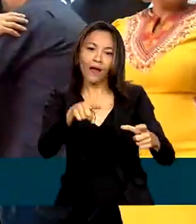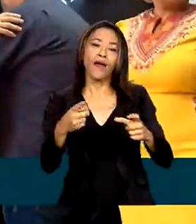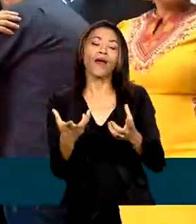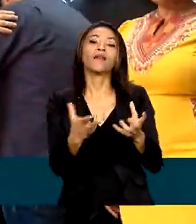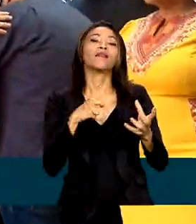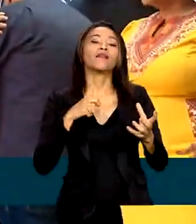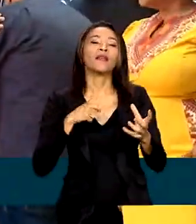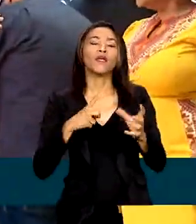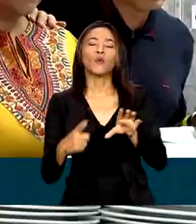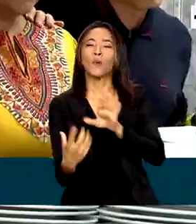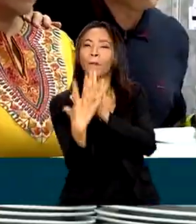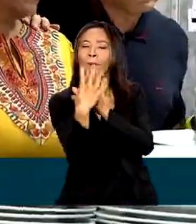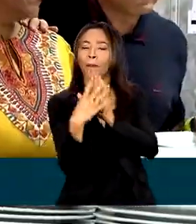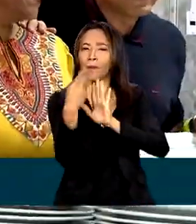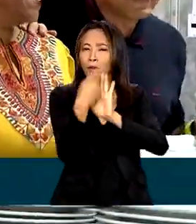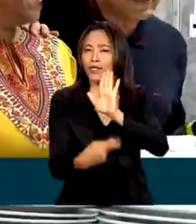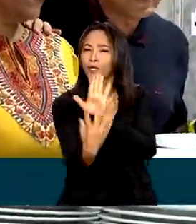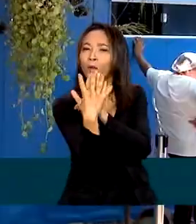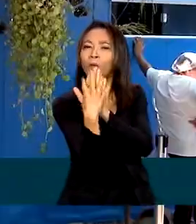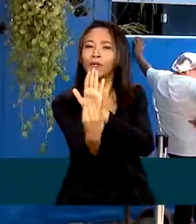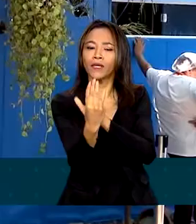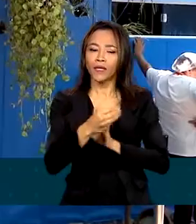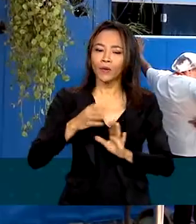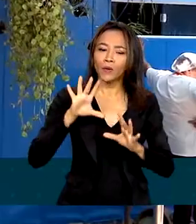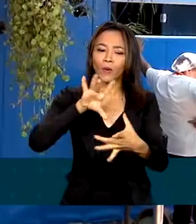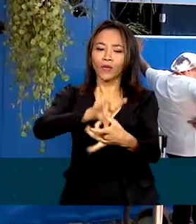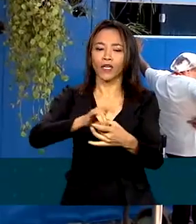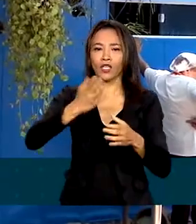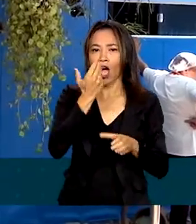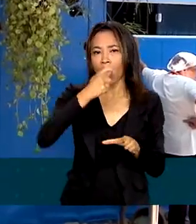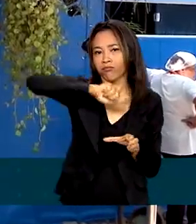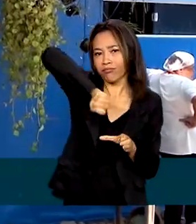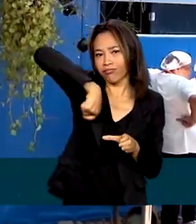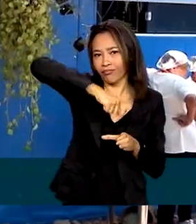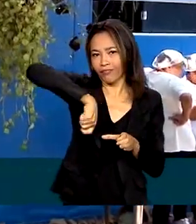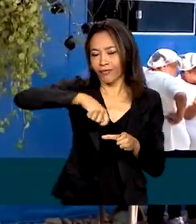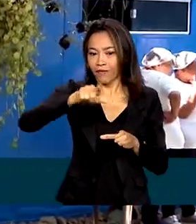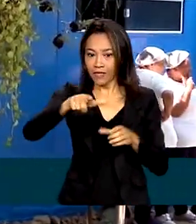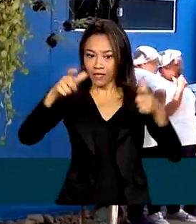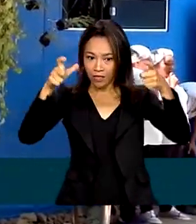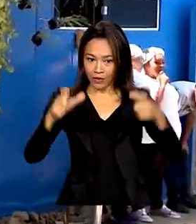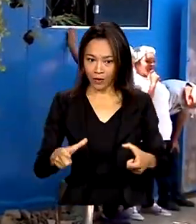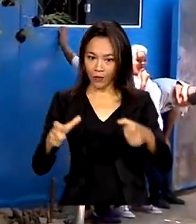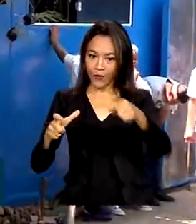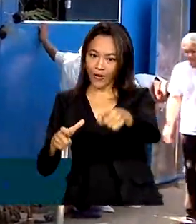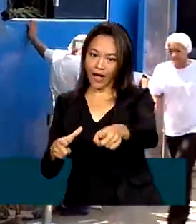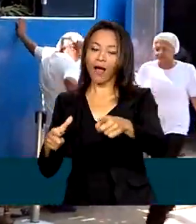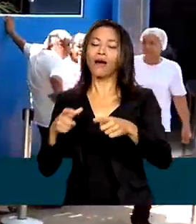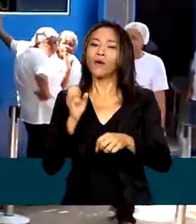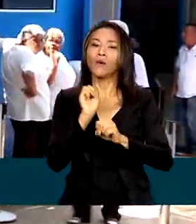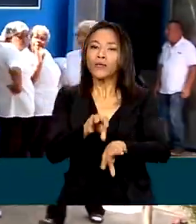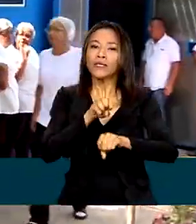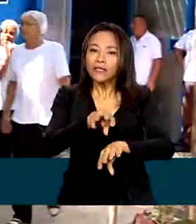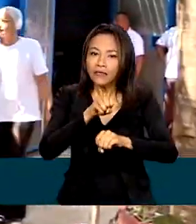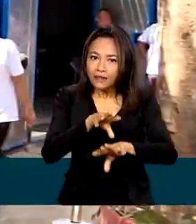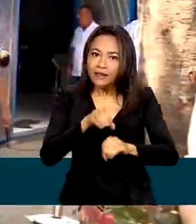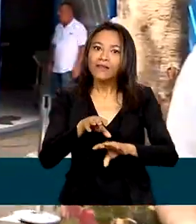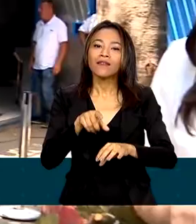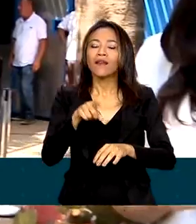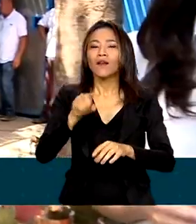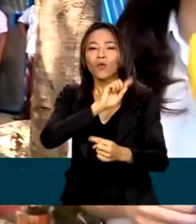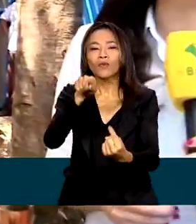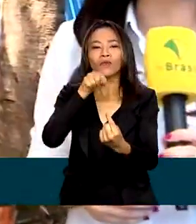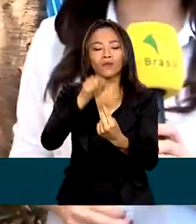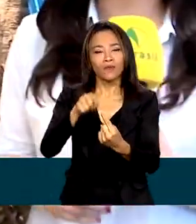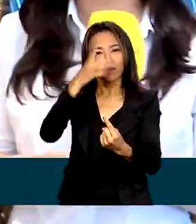de geração de renda na área da gastronomia. A Cozinha Escola vai funcionar nestes containers e tem como público-alvo pessoas